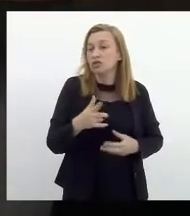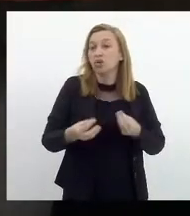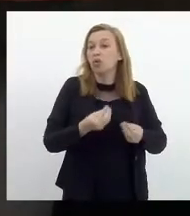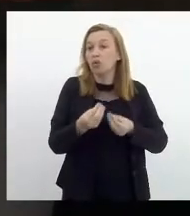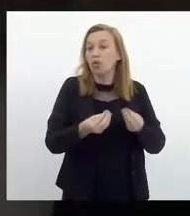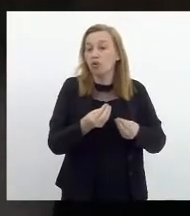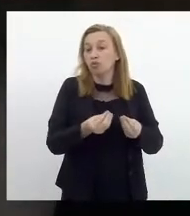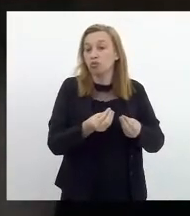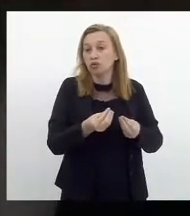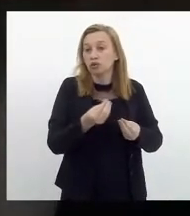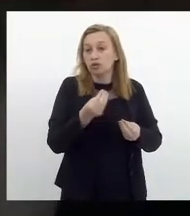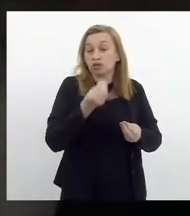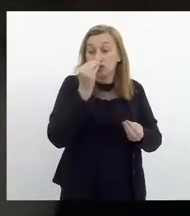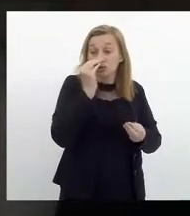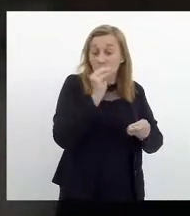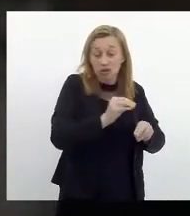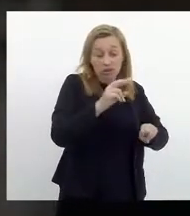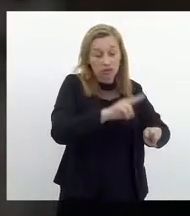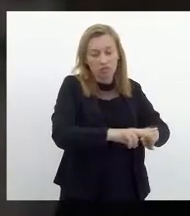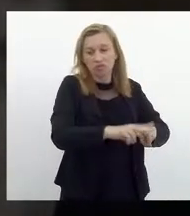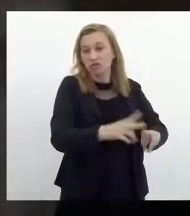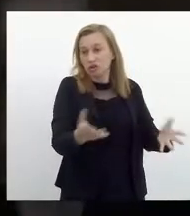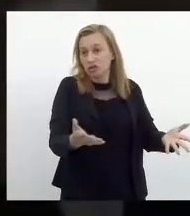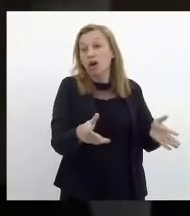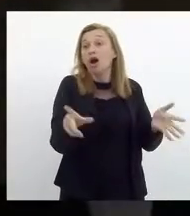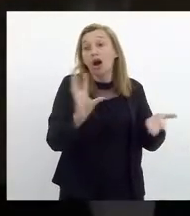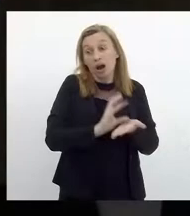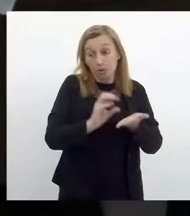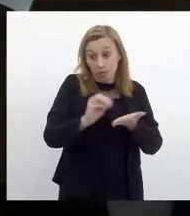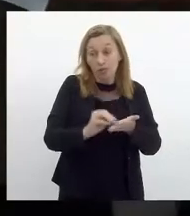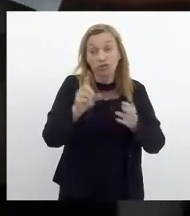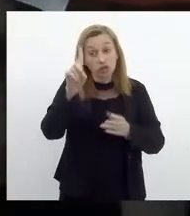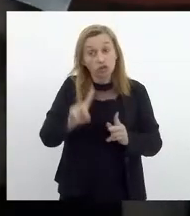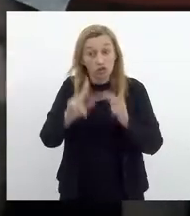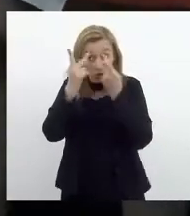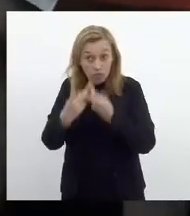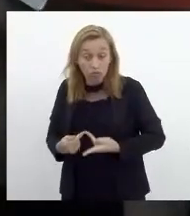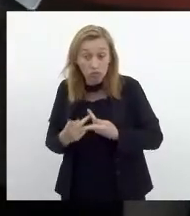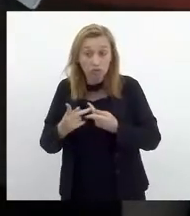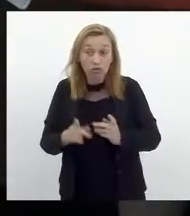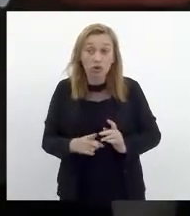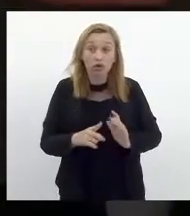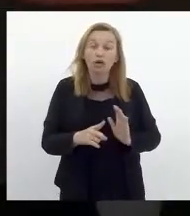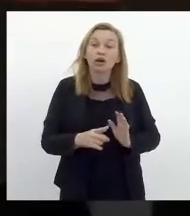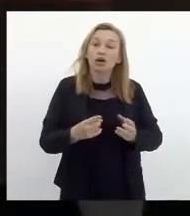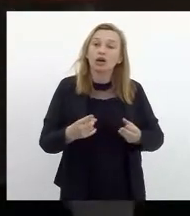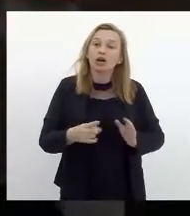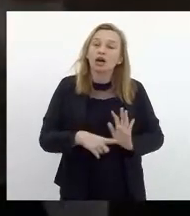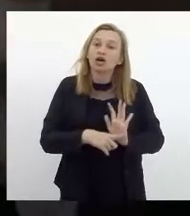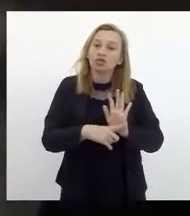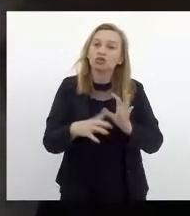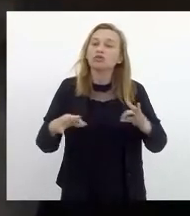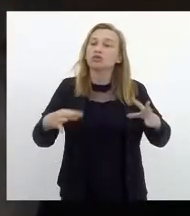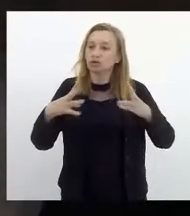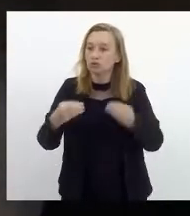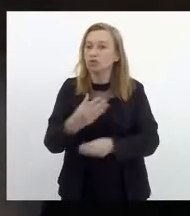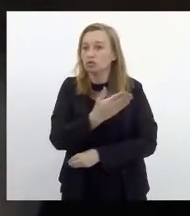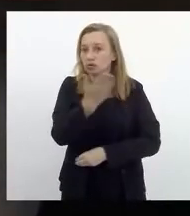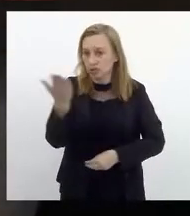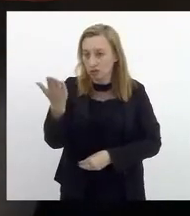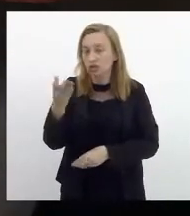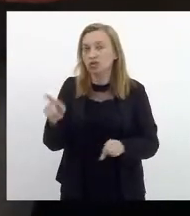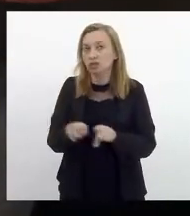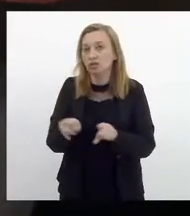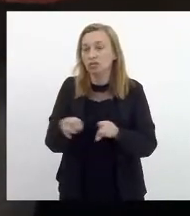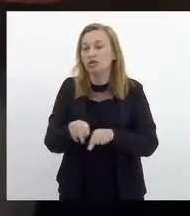em trincheiras. Ao contrário, a pauta e a agenda dos direitos humanos nos alcança e alcança todas vocês e todos vocês